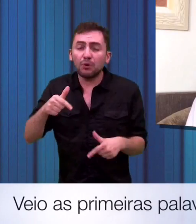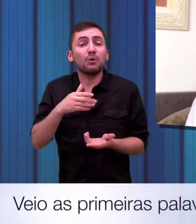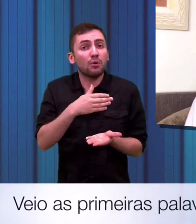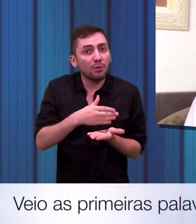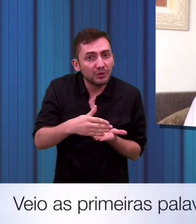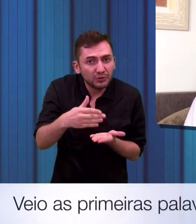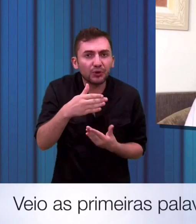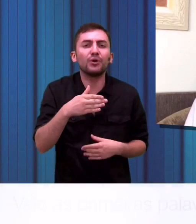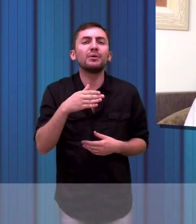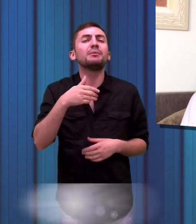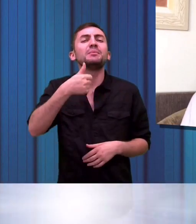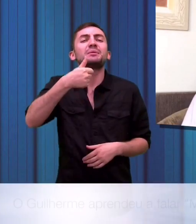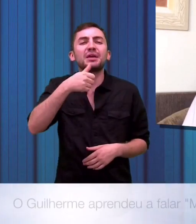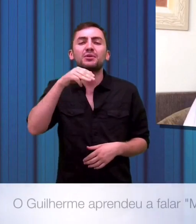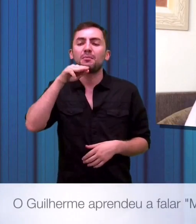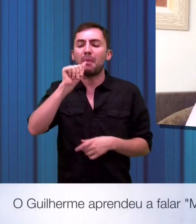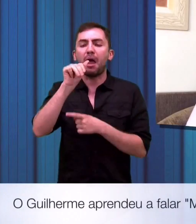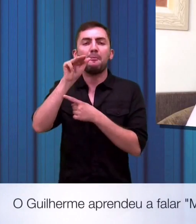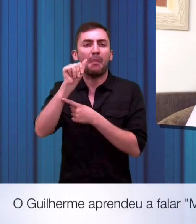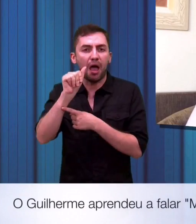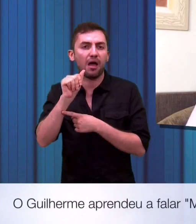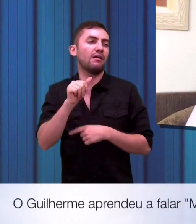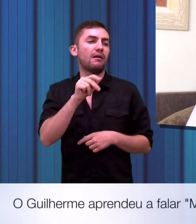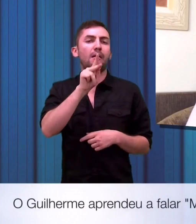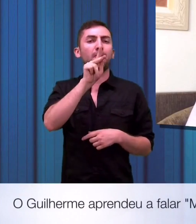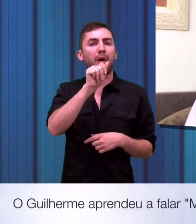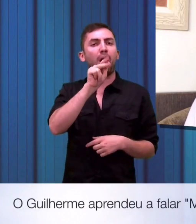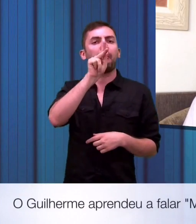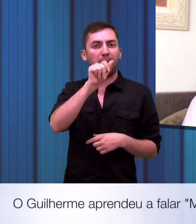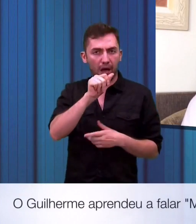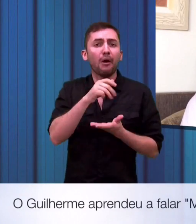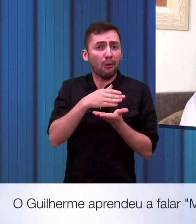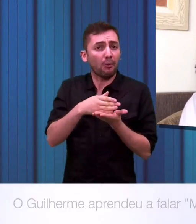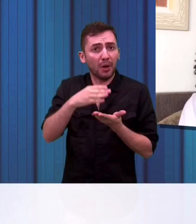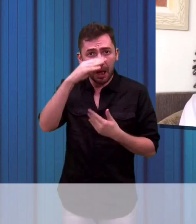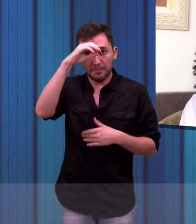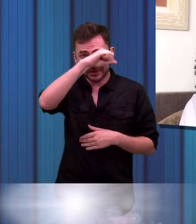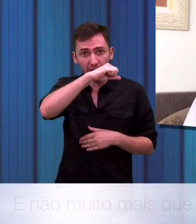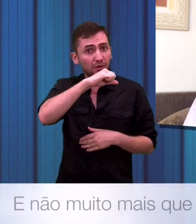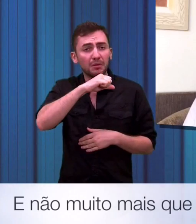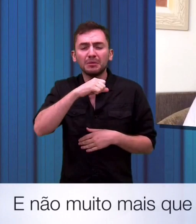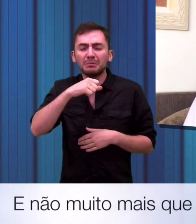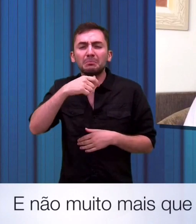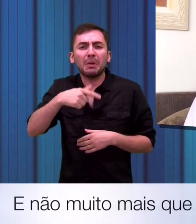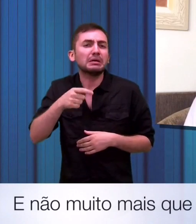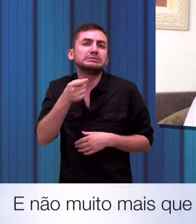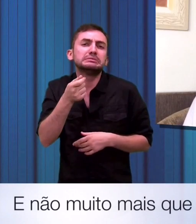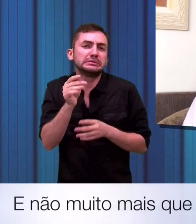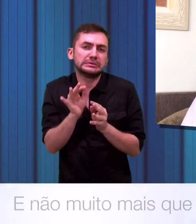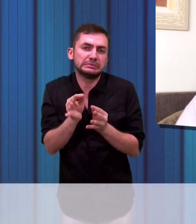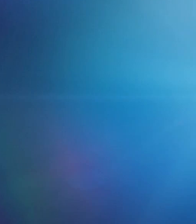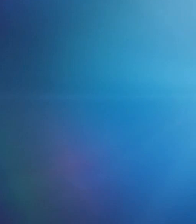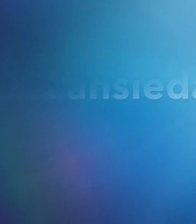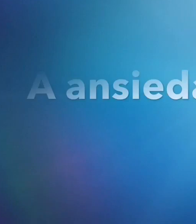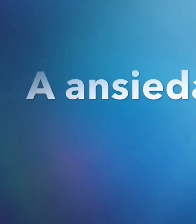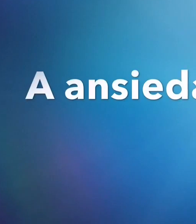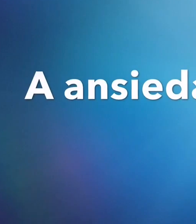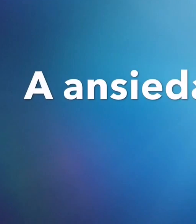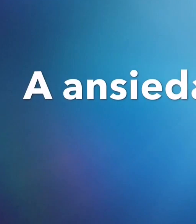E as primeiras palavrinhas, Guilherme aprendeu a falar mamá, Guilherme aprendeu a falar papá, e não muito mais que